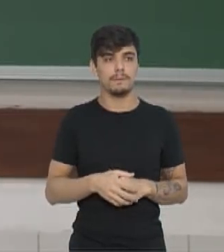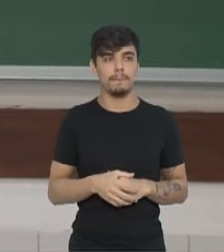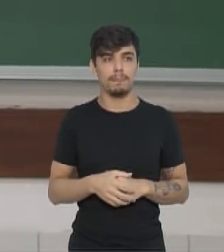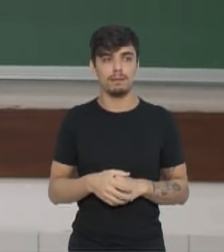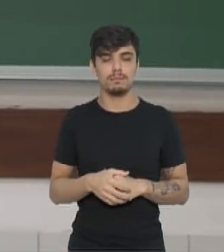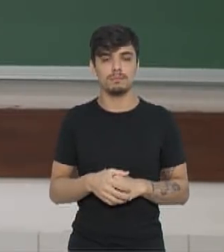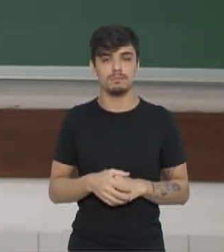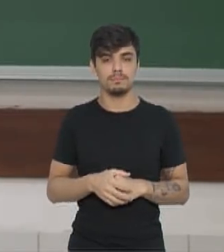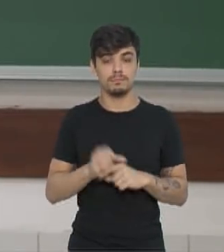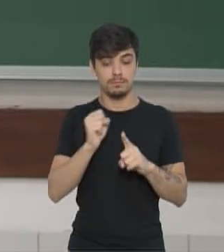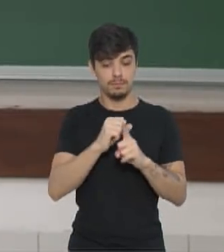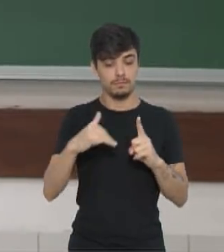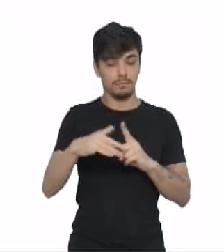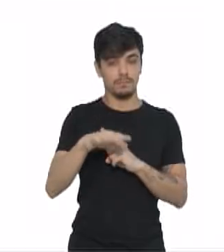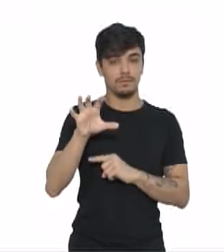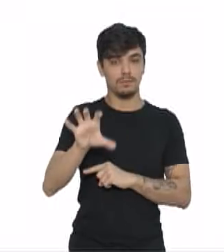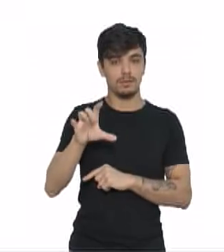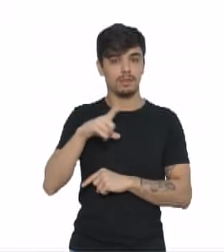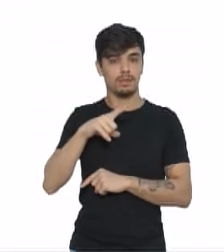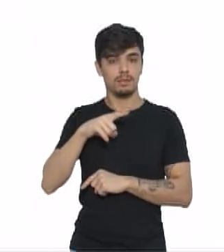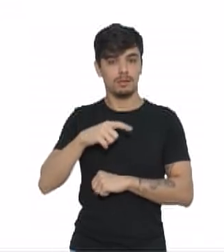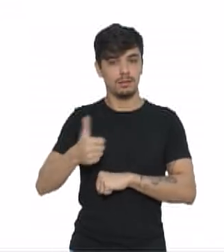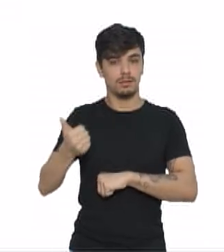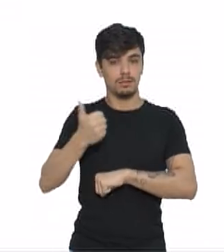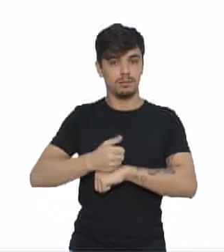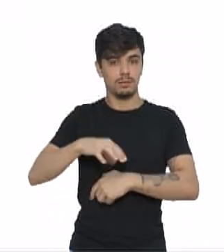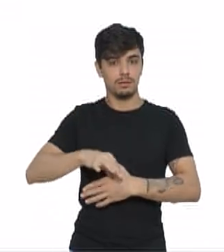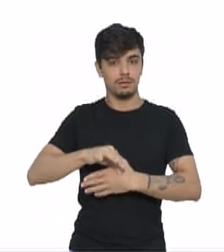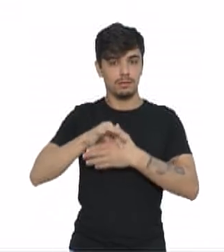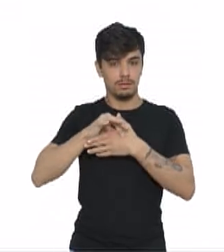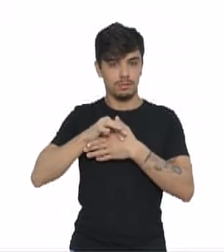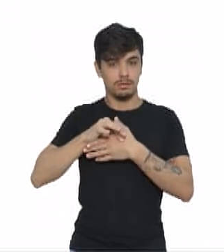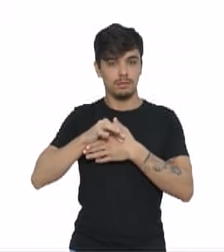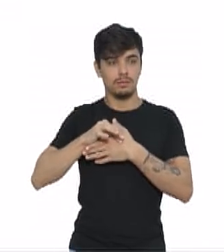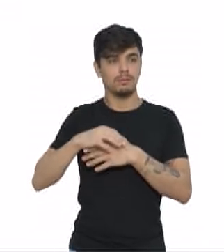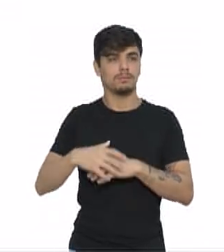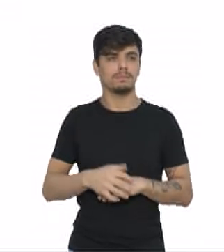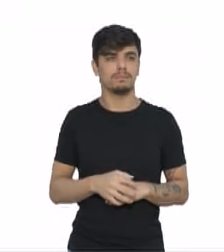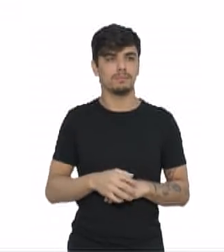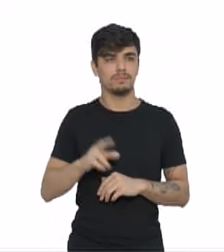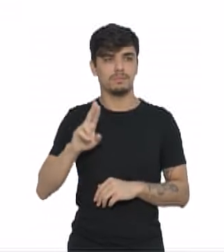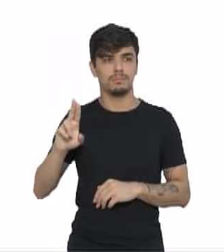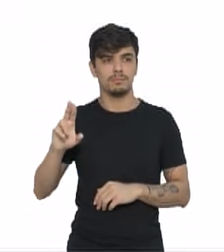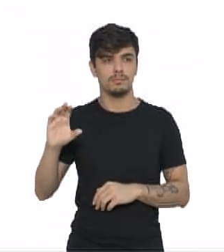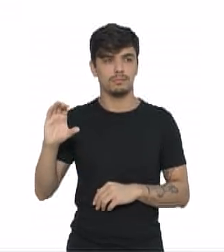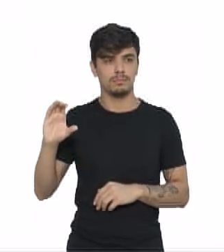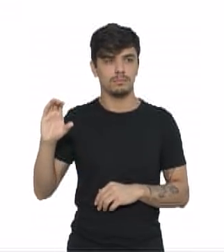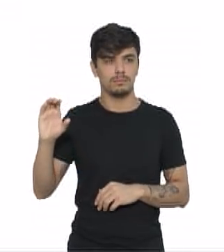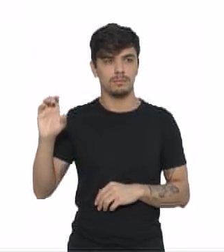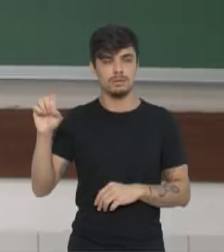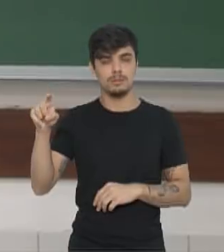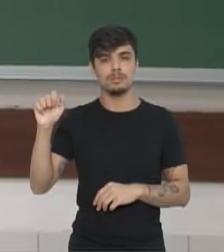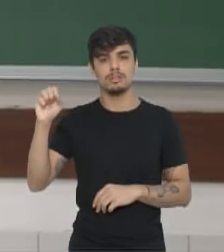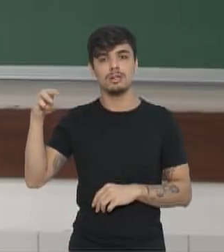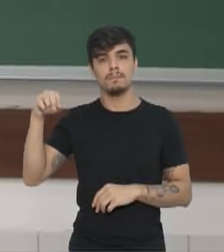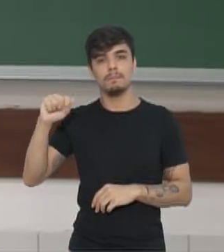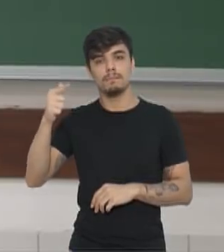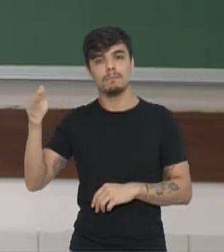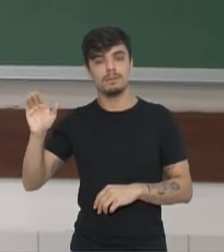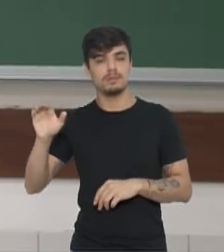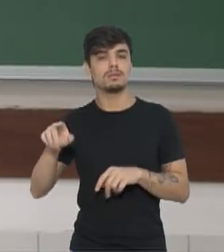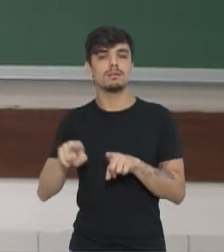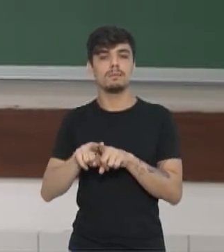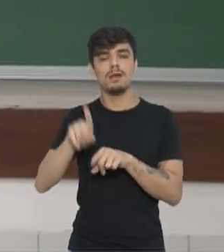essas sociedades elas vão ser lideradas por alguma espécie de xamã ou pajé, que eram o quê? Pessoas mais velhas e